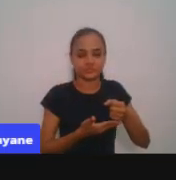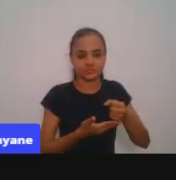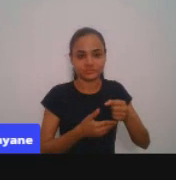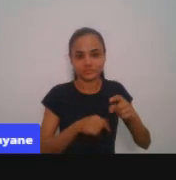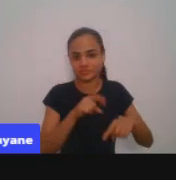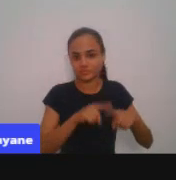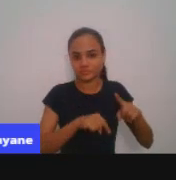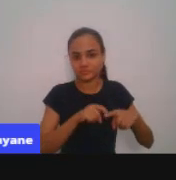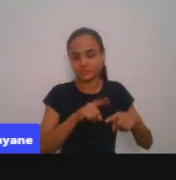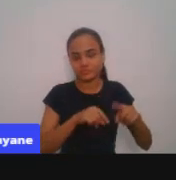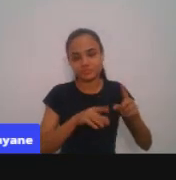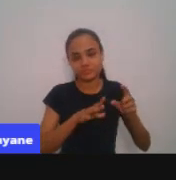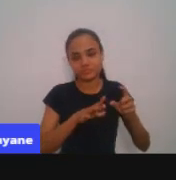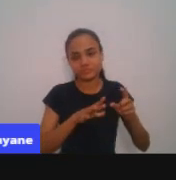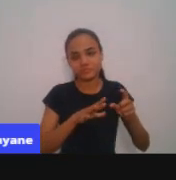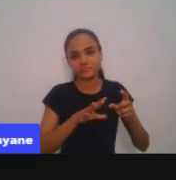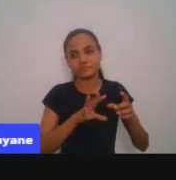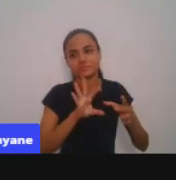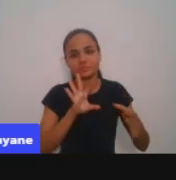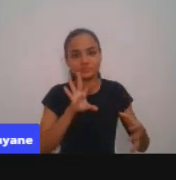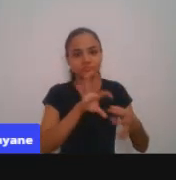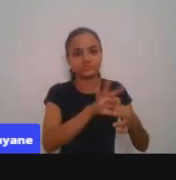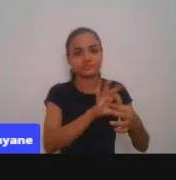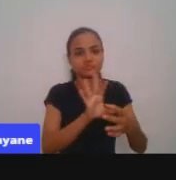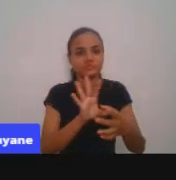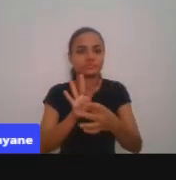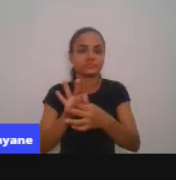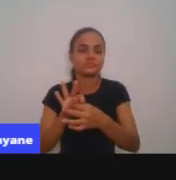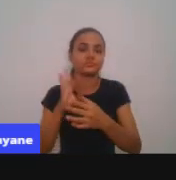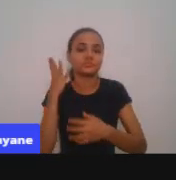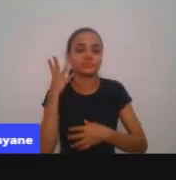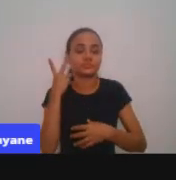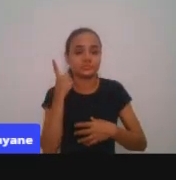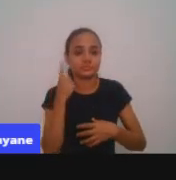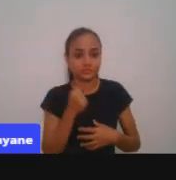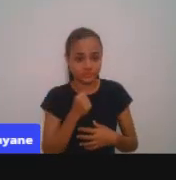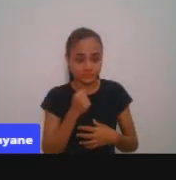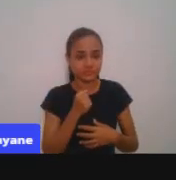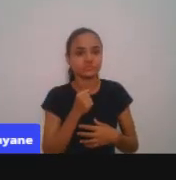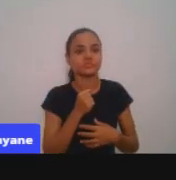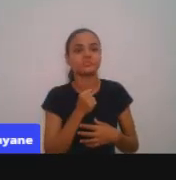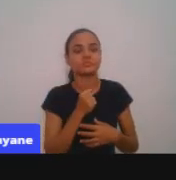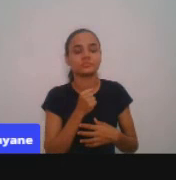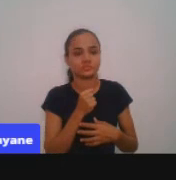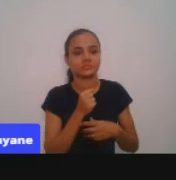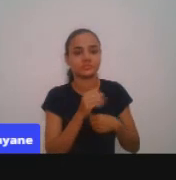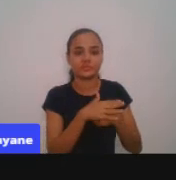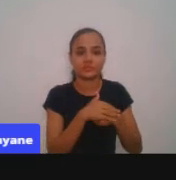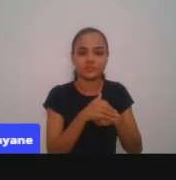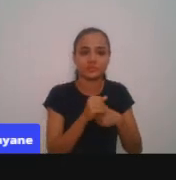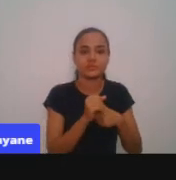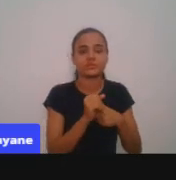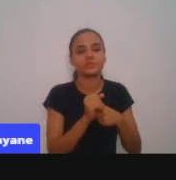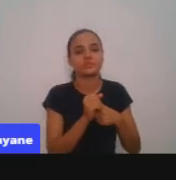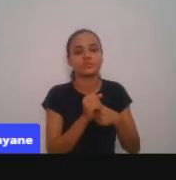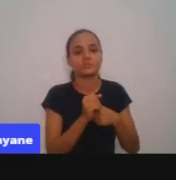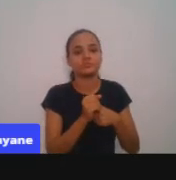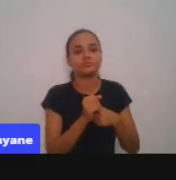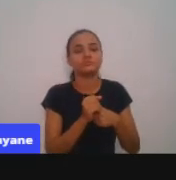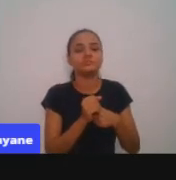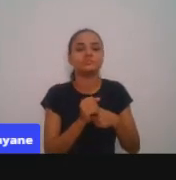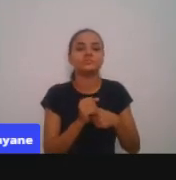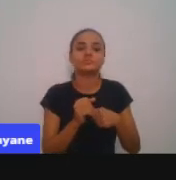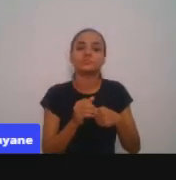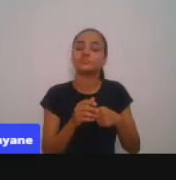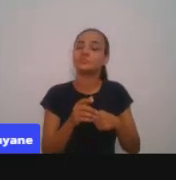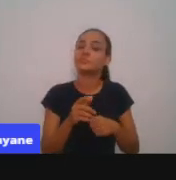nossas crianças, principalmente pela possibilidade de alcançar muitas delas, né? Então, assim, o fato desse caderno ser impresso,